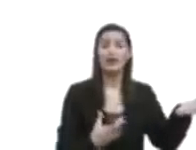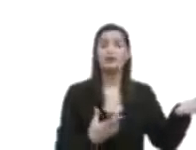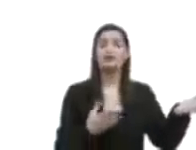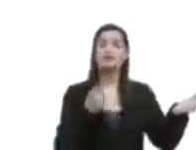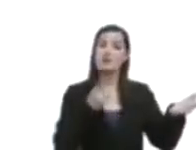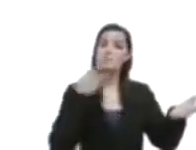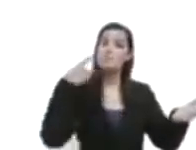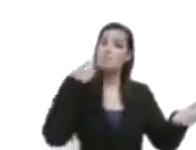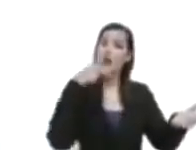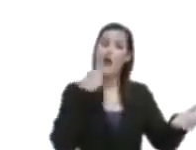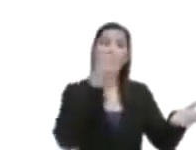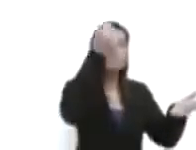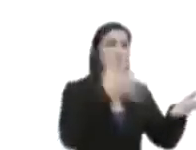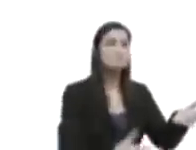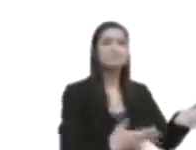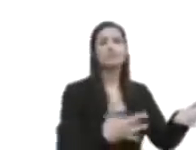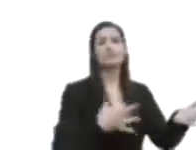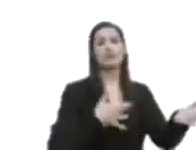misericórdia.